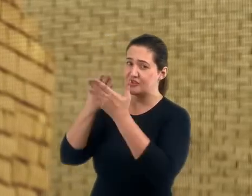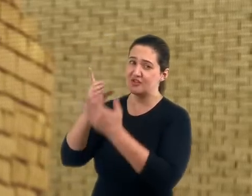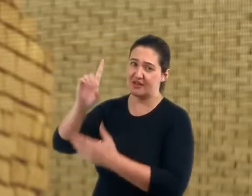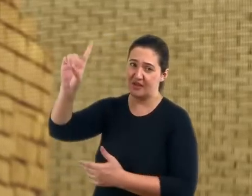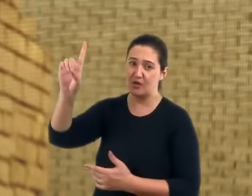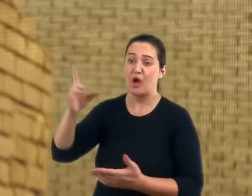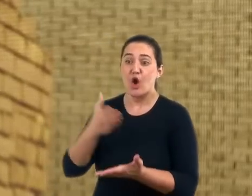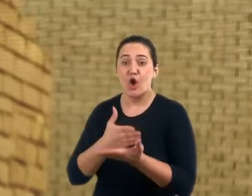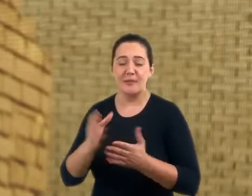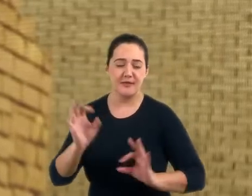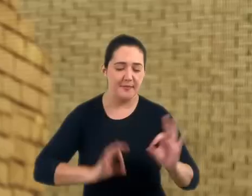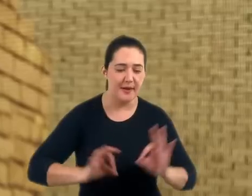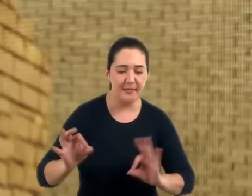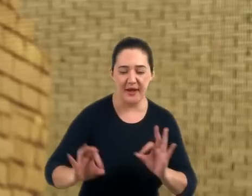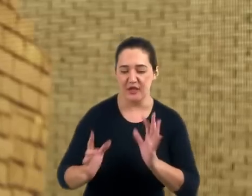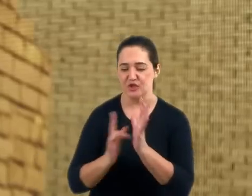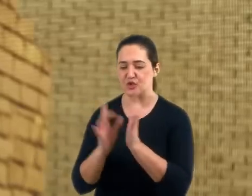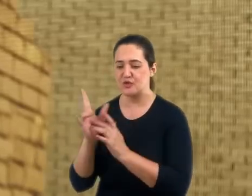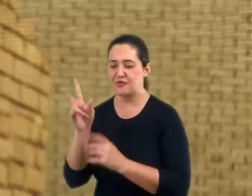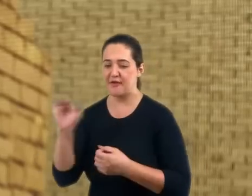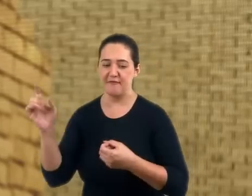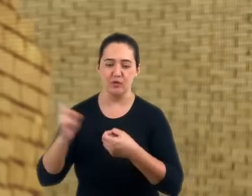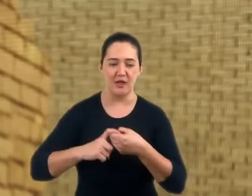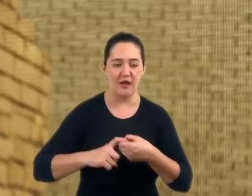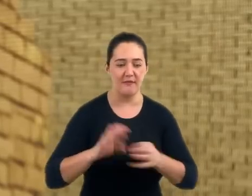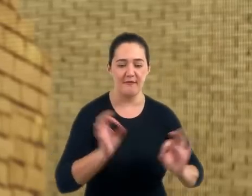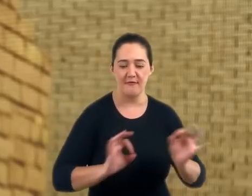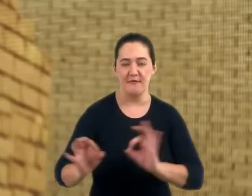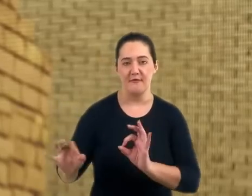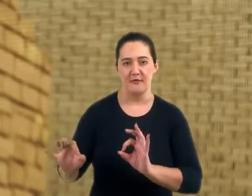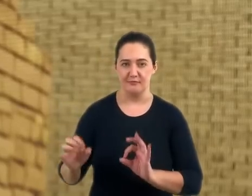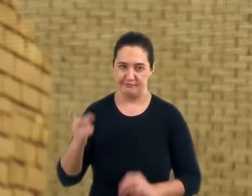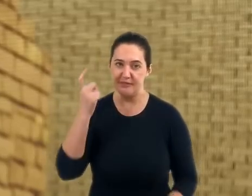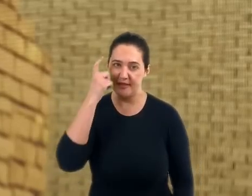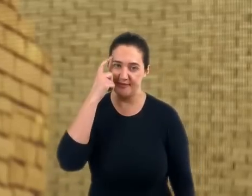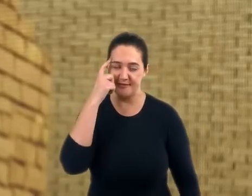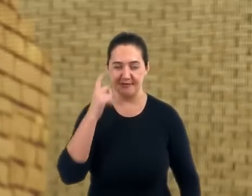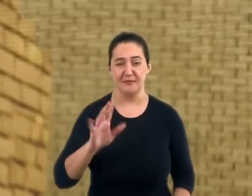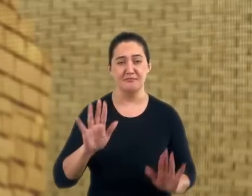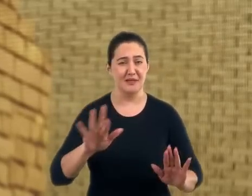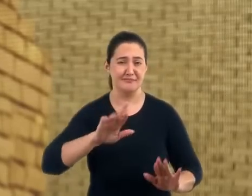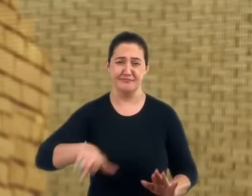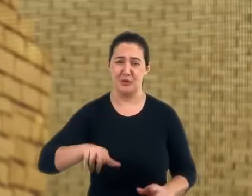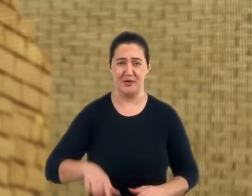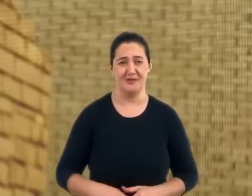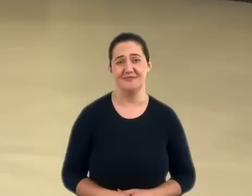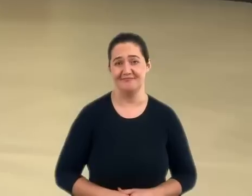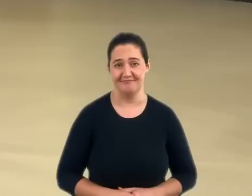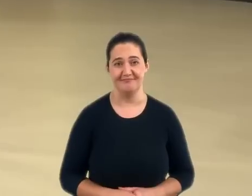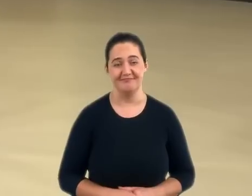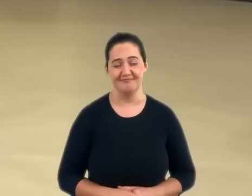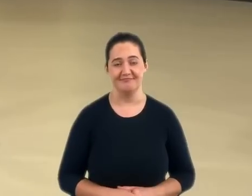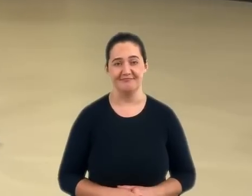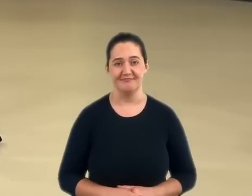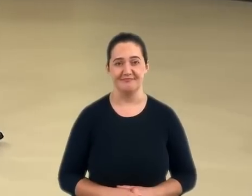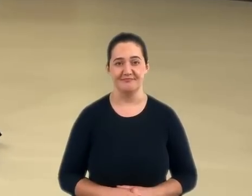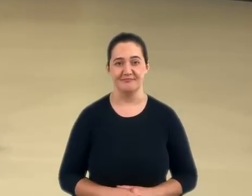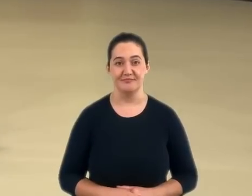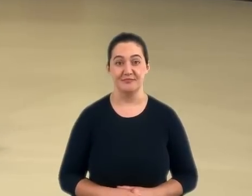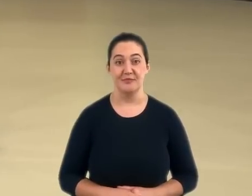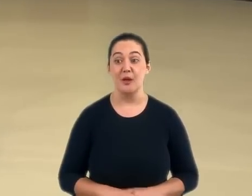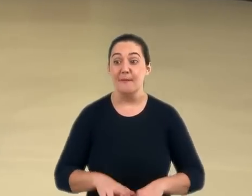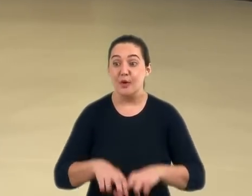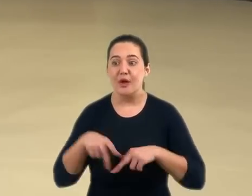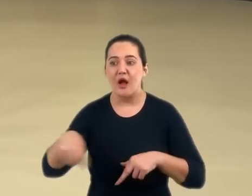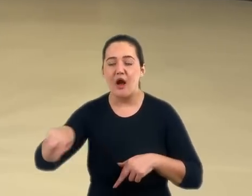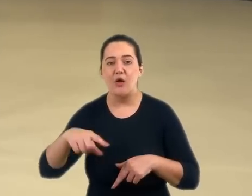se preparar para aquilo que julgavam ser a breve volta de Jesus a este mundo. Por causa da sua